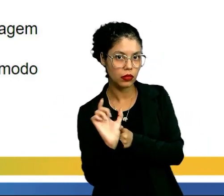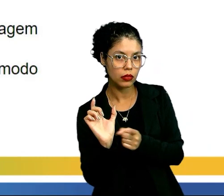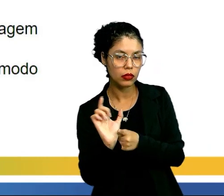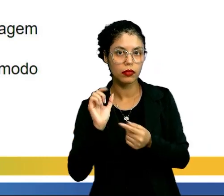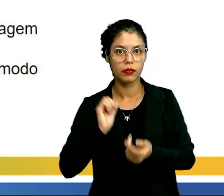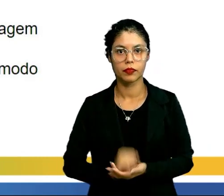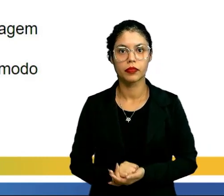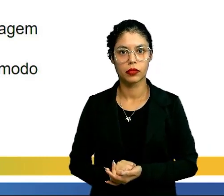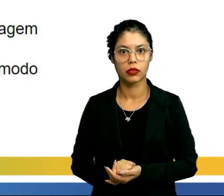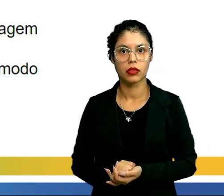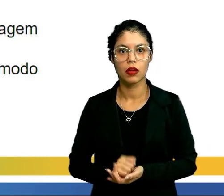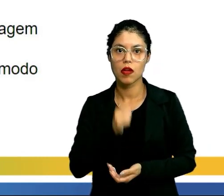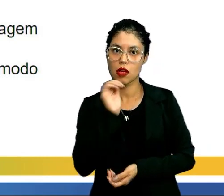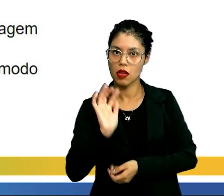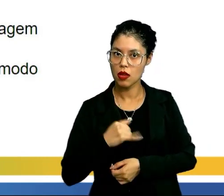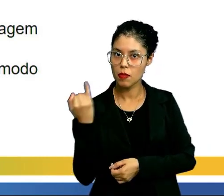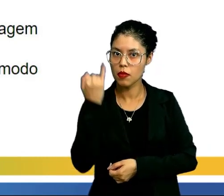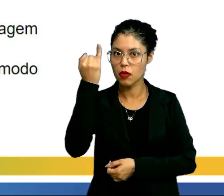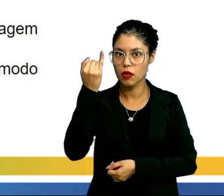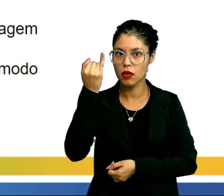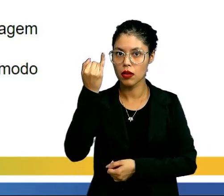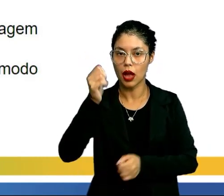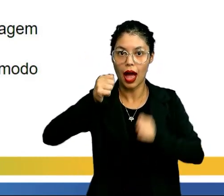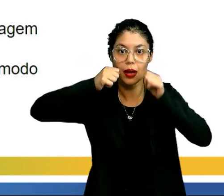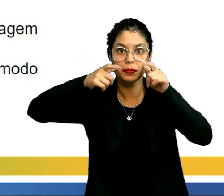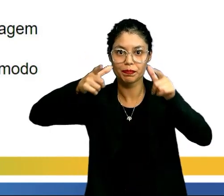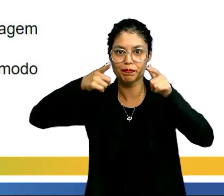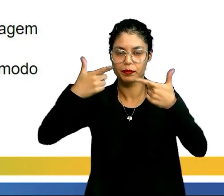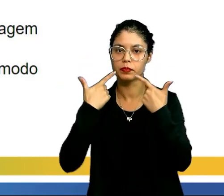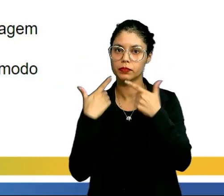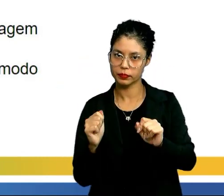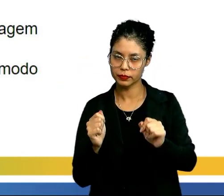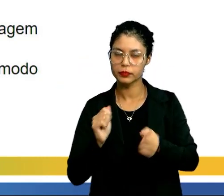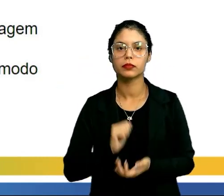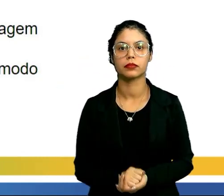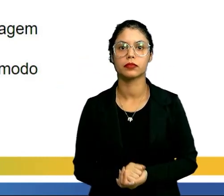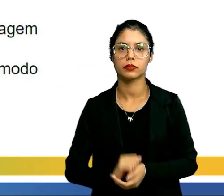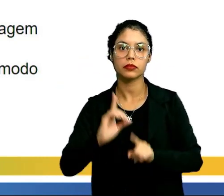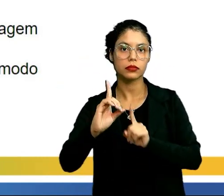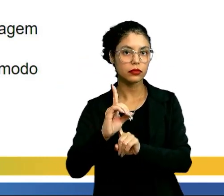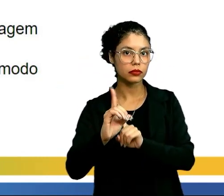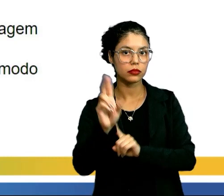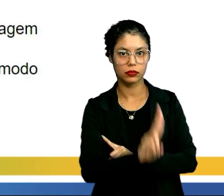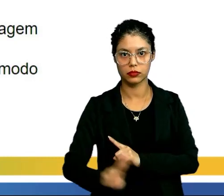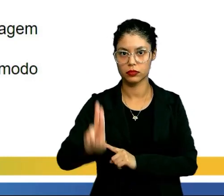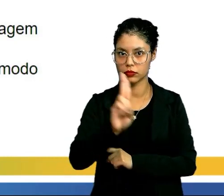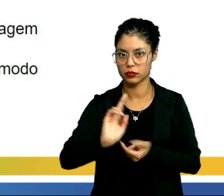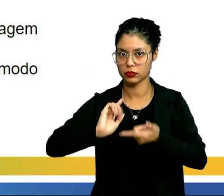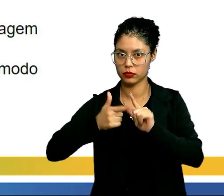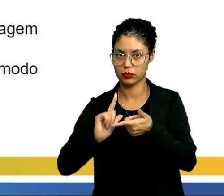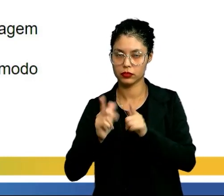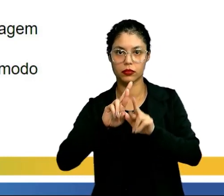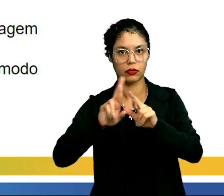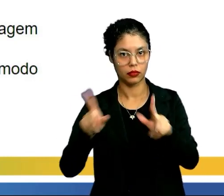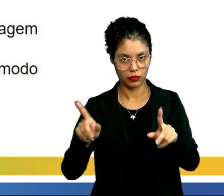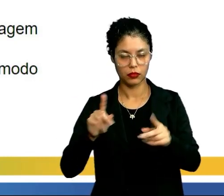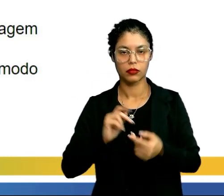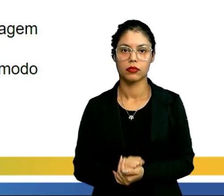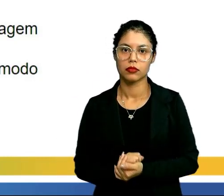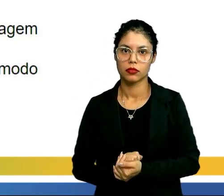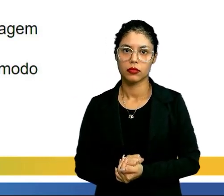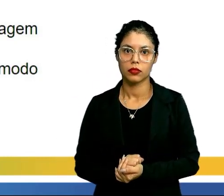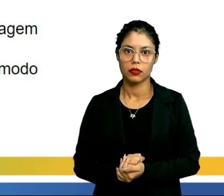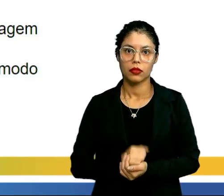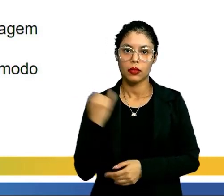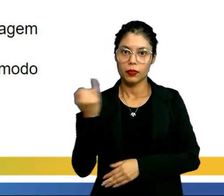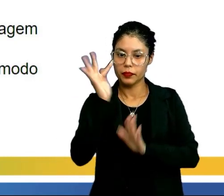algumas palavras e a função apelativa da linguagem. Na letra D, o uso de letras diferenciadas,